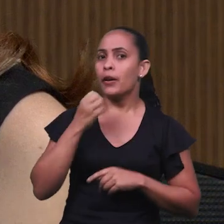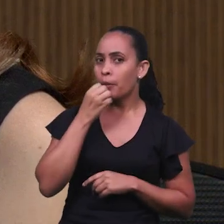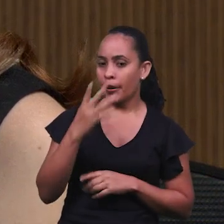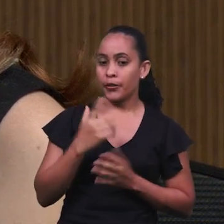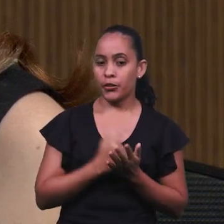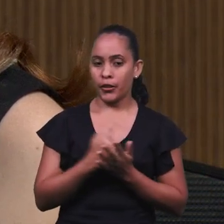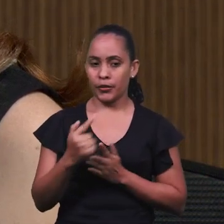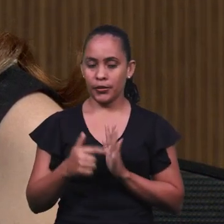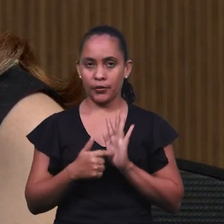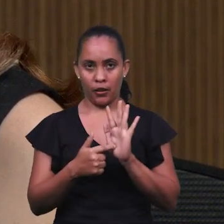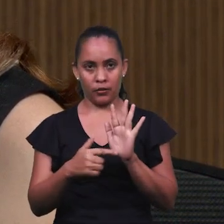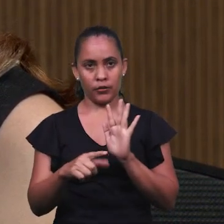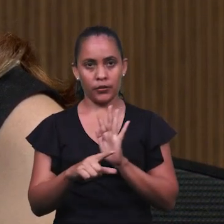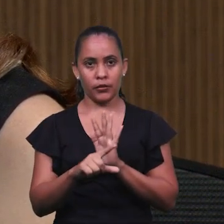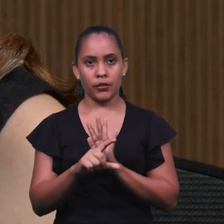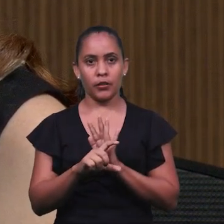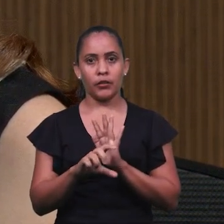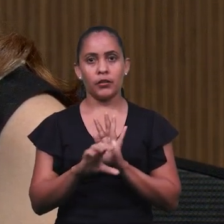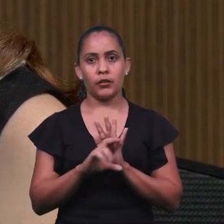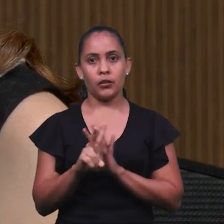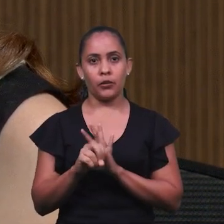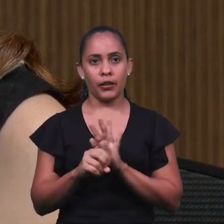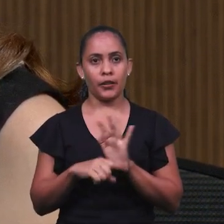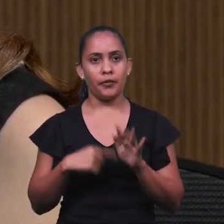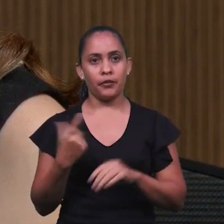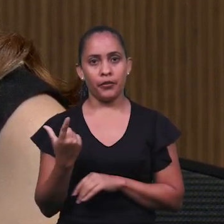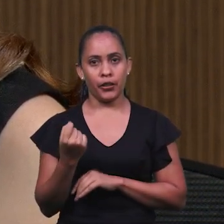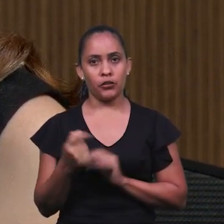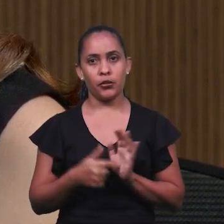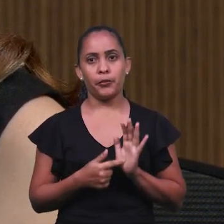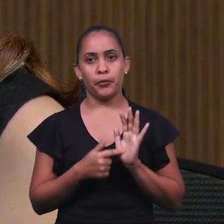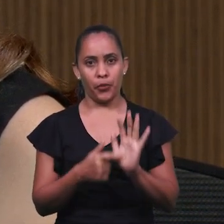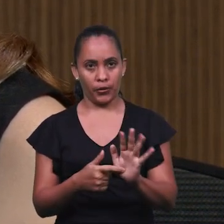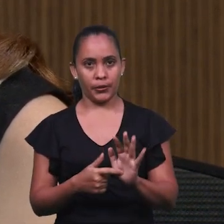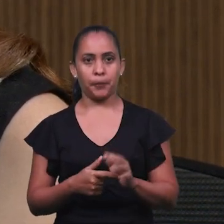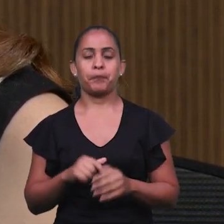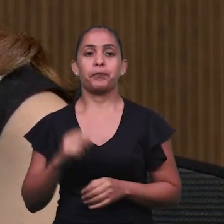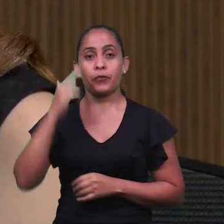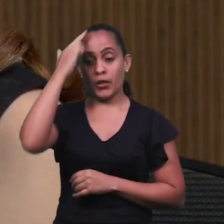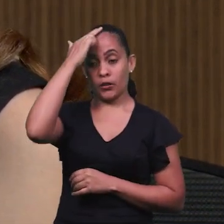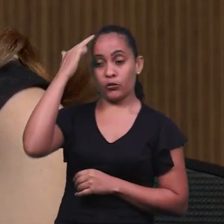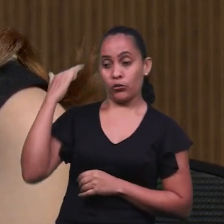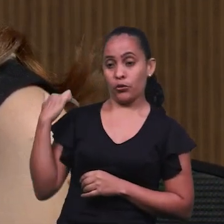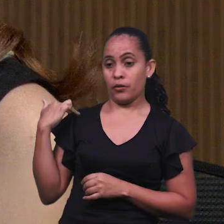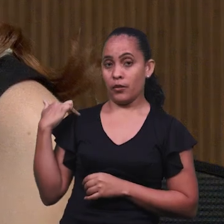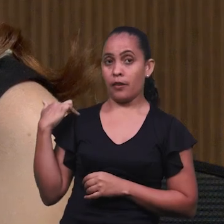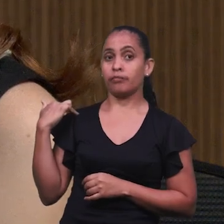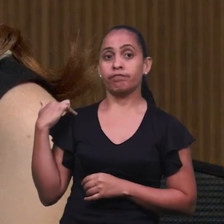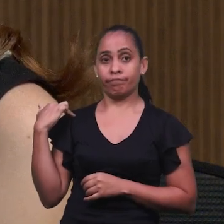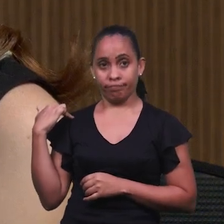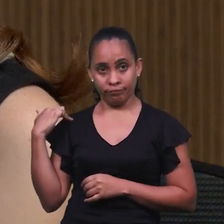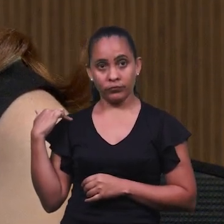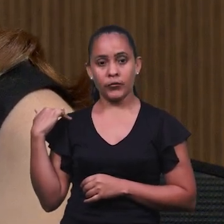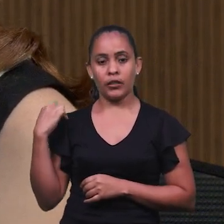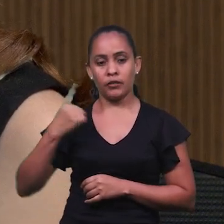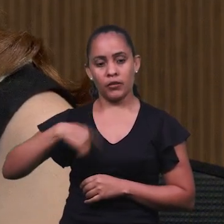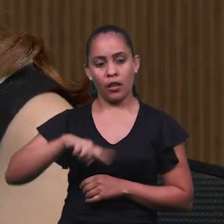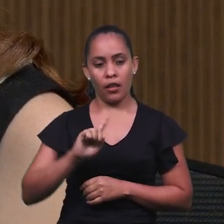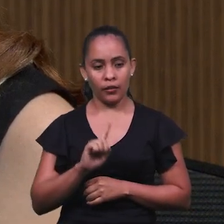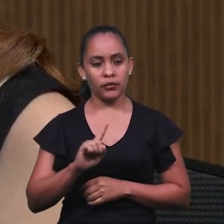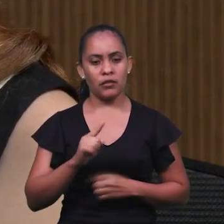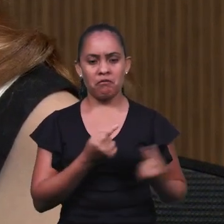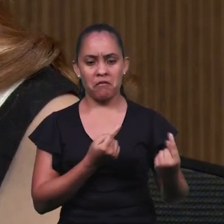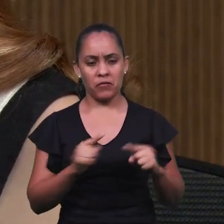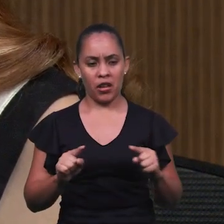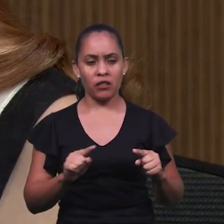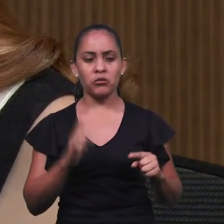Em Gênesis também 50:20, falando aqui de José, diz assim: vós bem